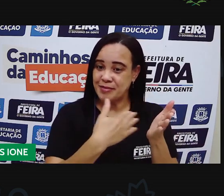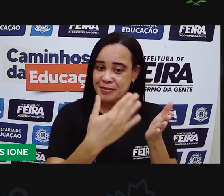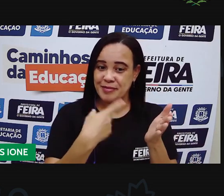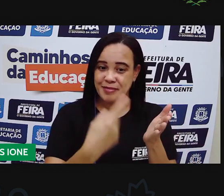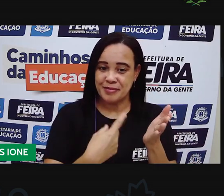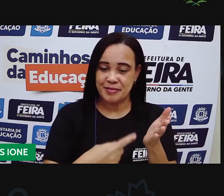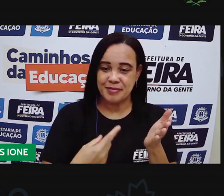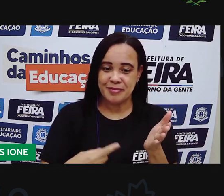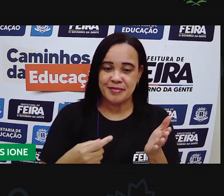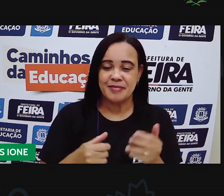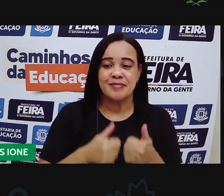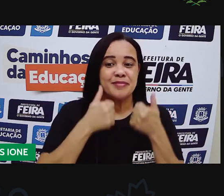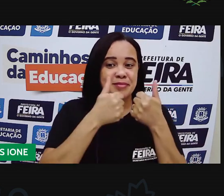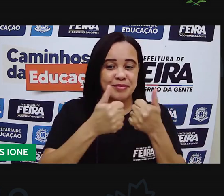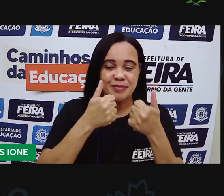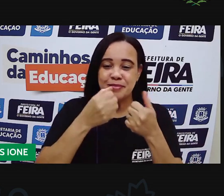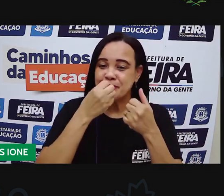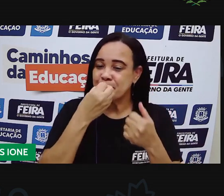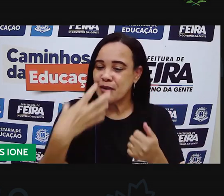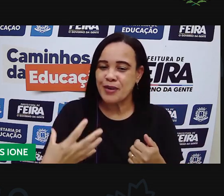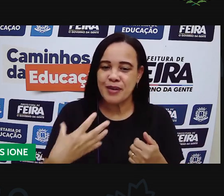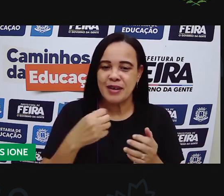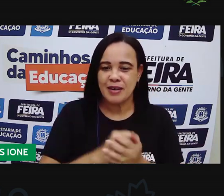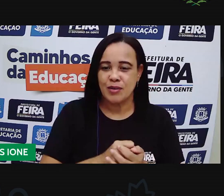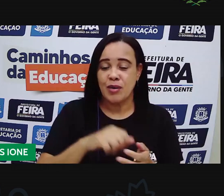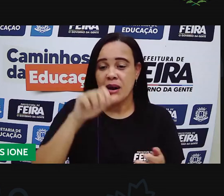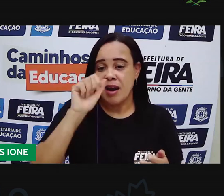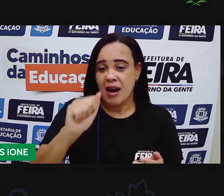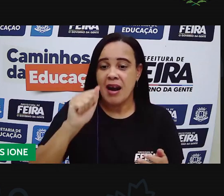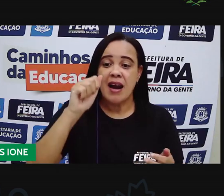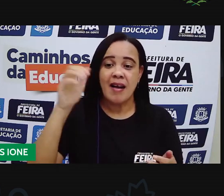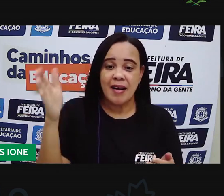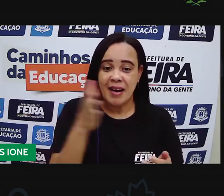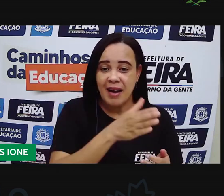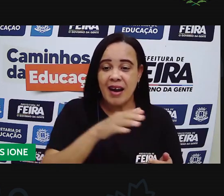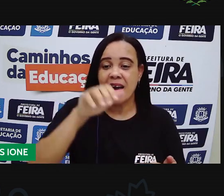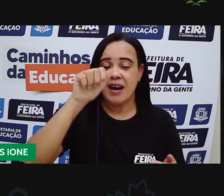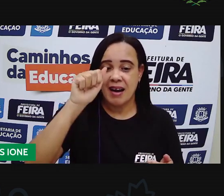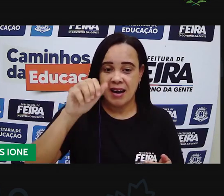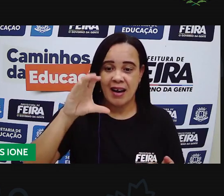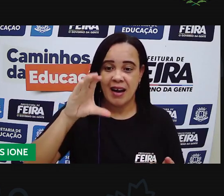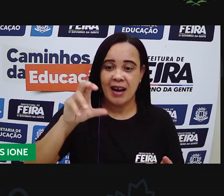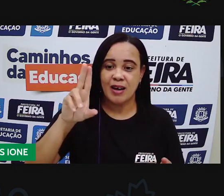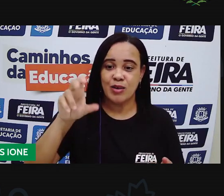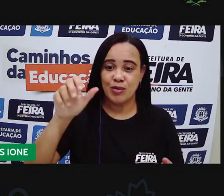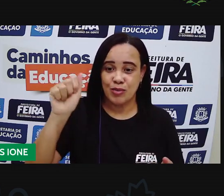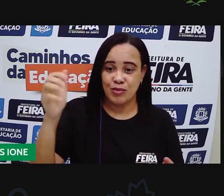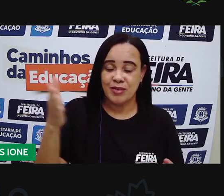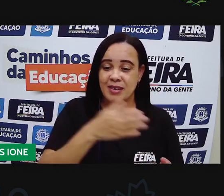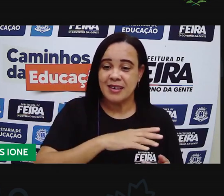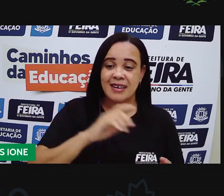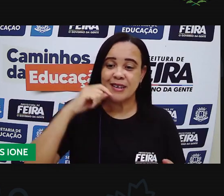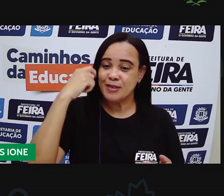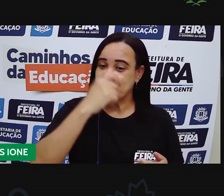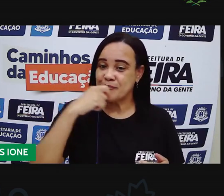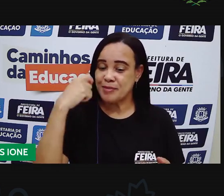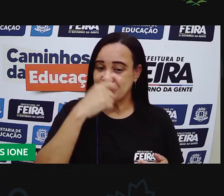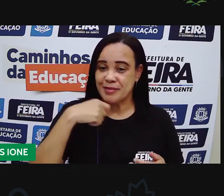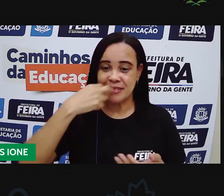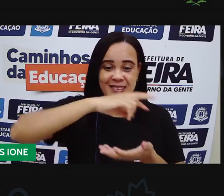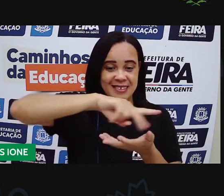muito interessante, chamado A Cuca de Batom que Dançava Balé. Olha que